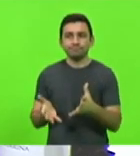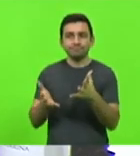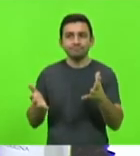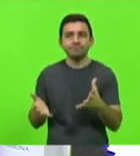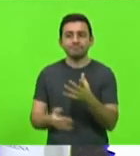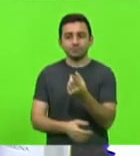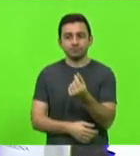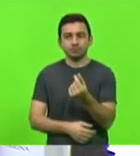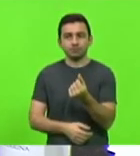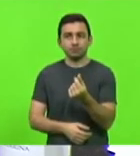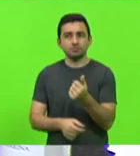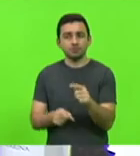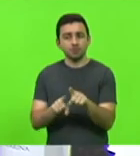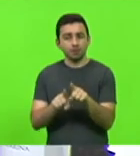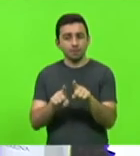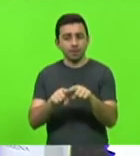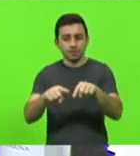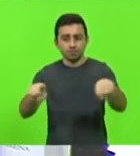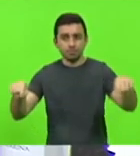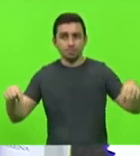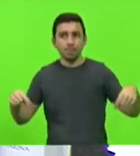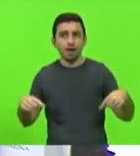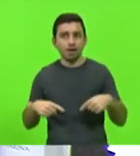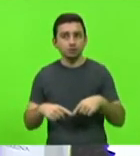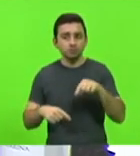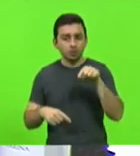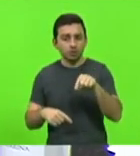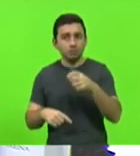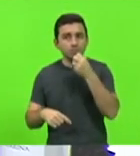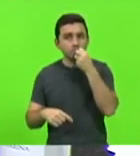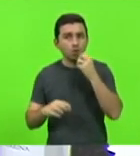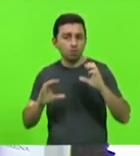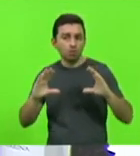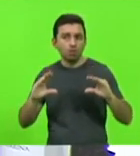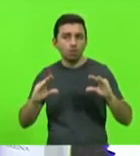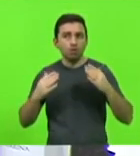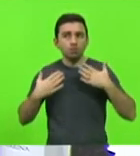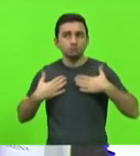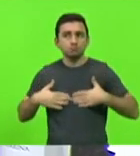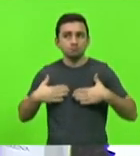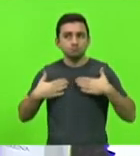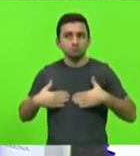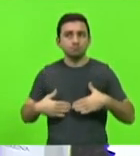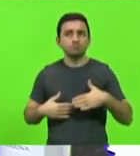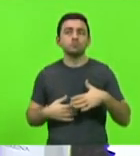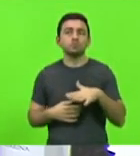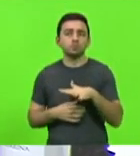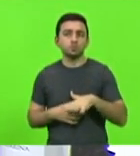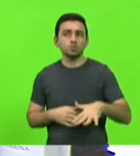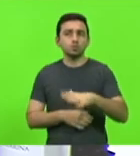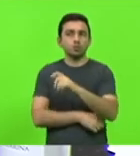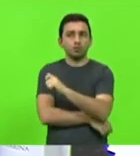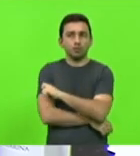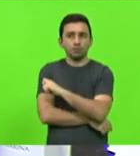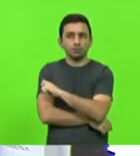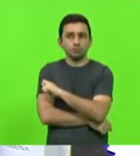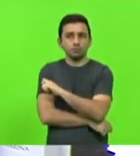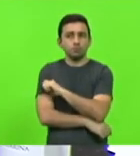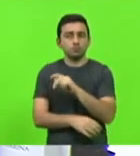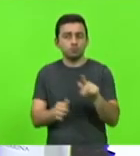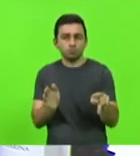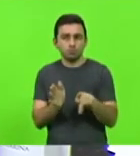mas também o espaço físico aconchegante para os nossos alunos da rede